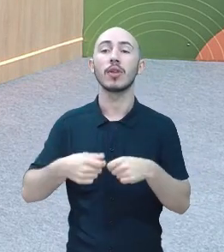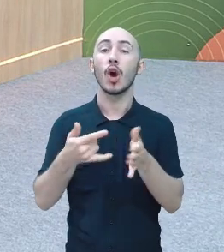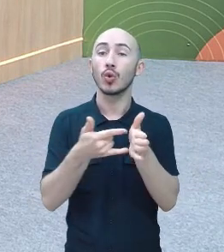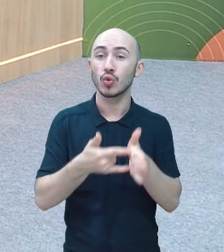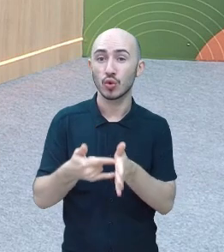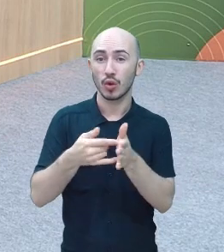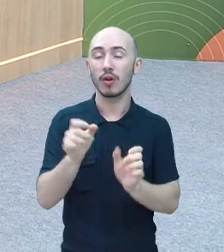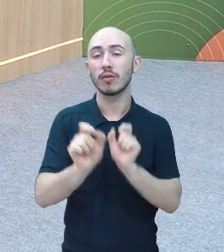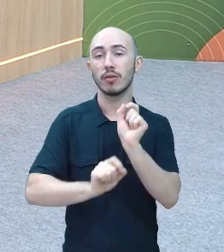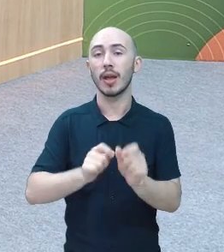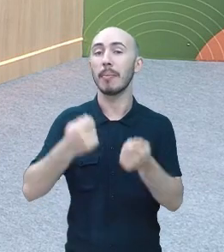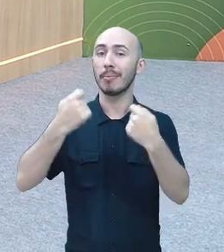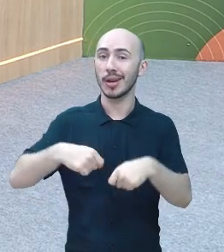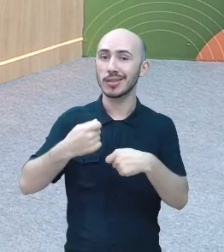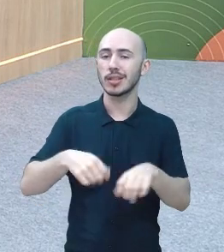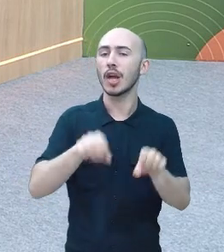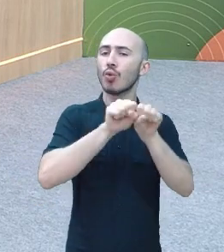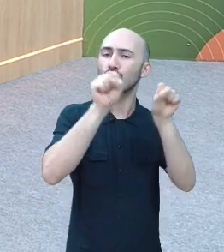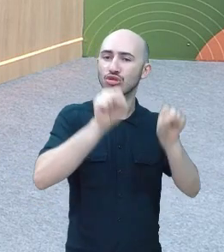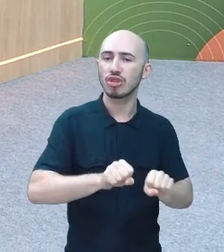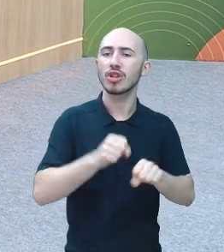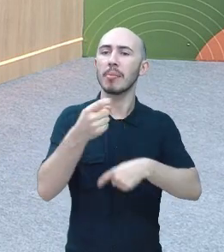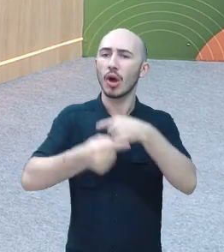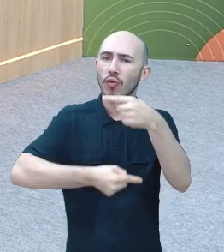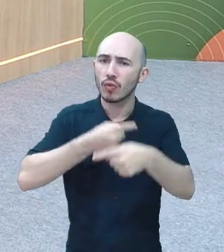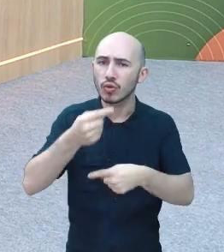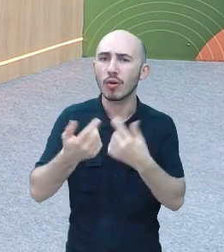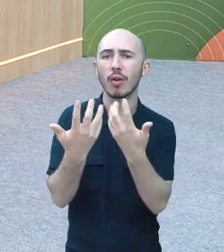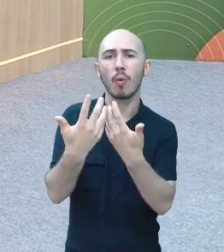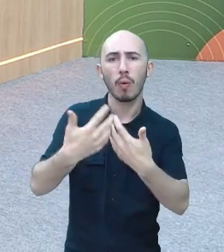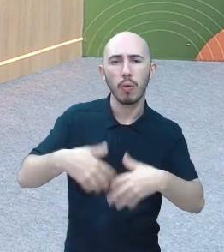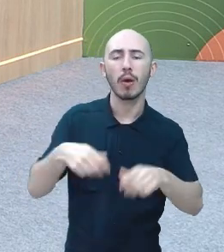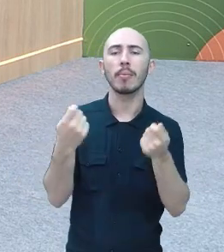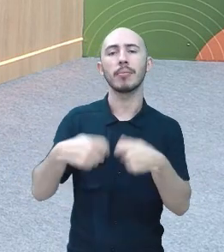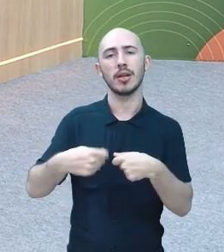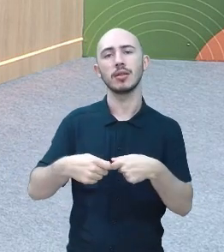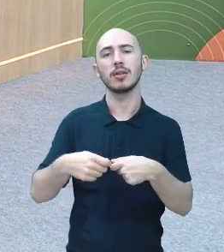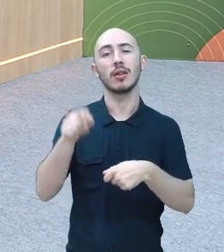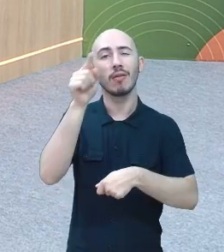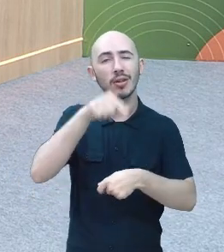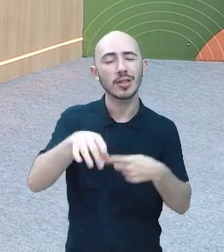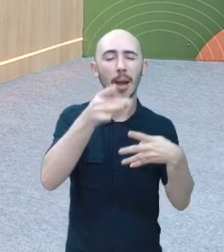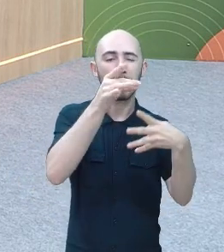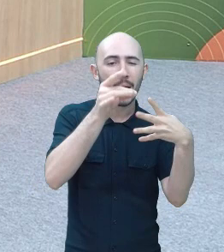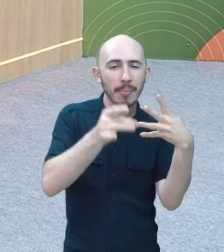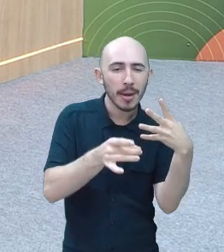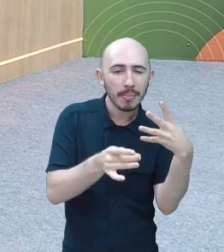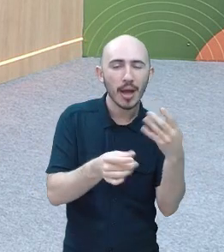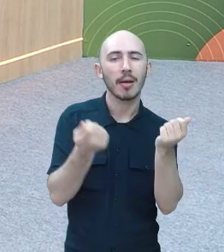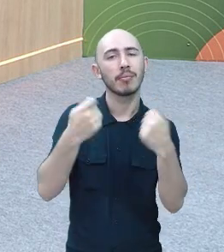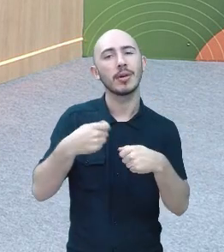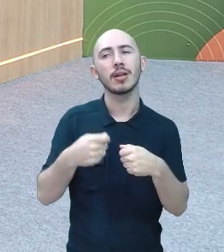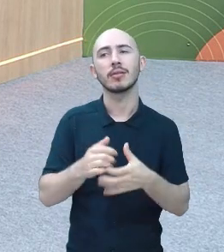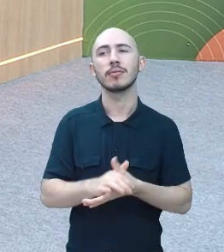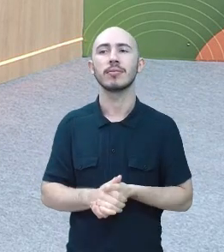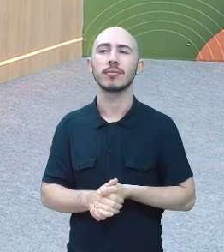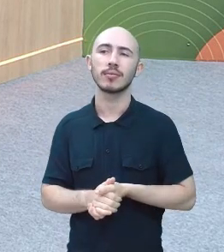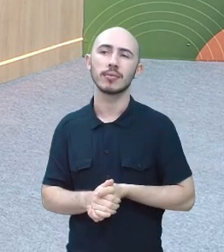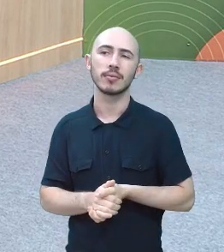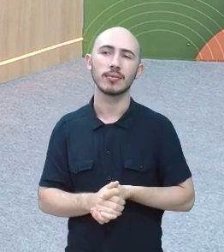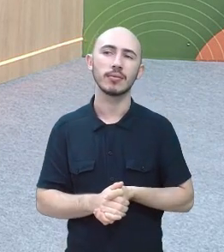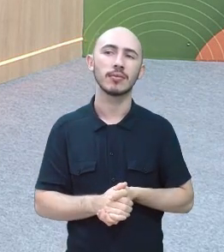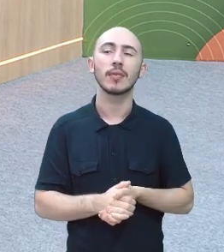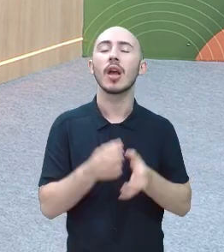software, né? Um sistema operacional por trás do seu programa. Então, seja bem detalhoso na hora de criar aí o seu próprio manual.